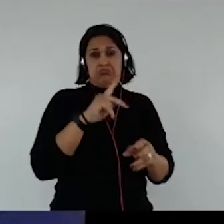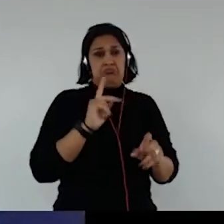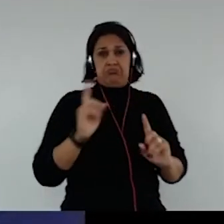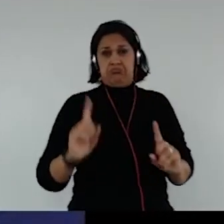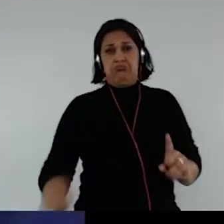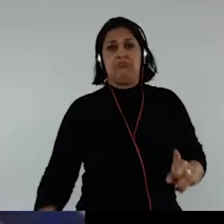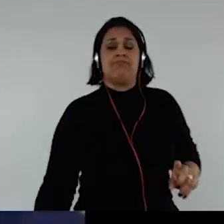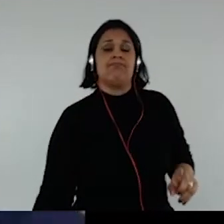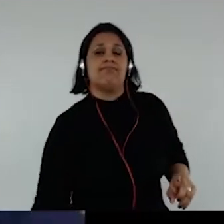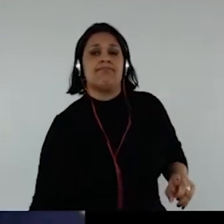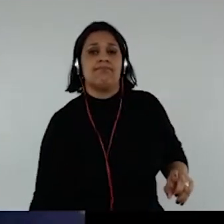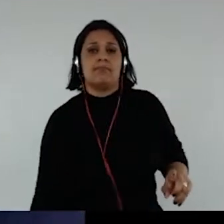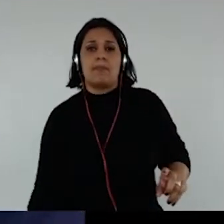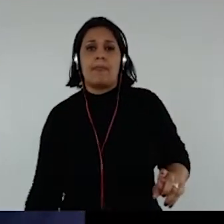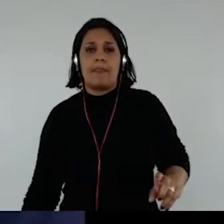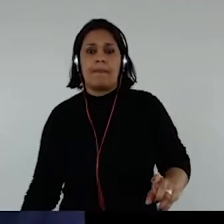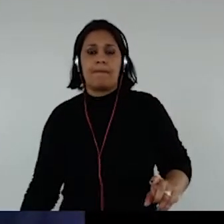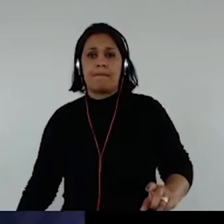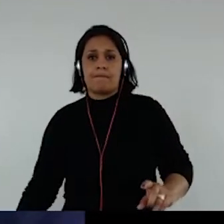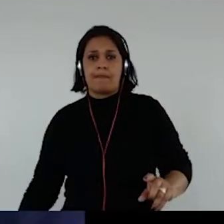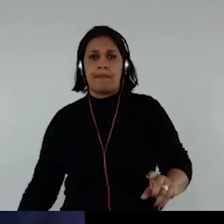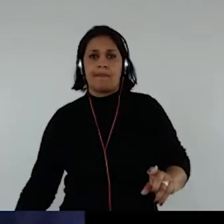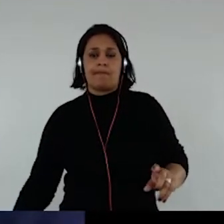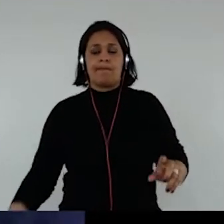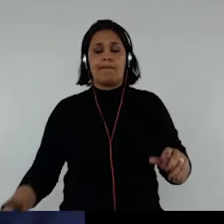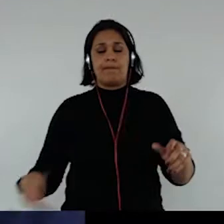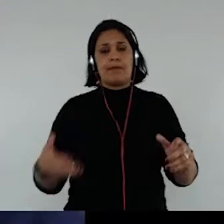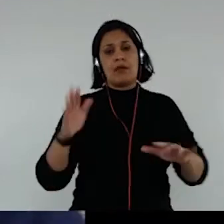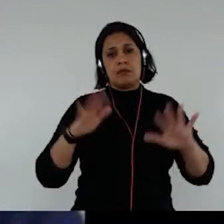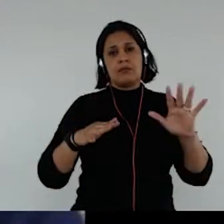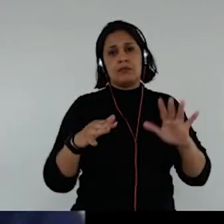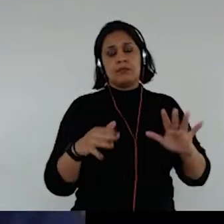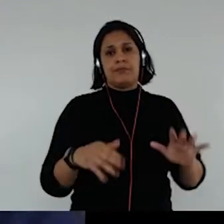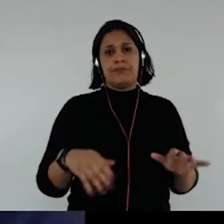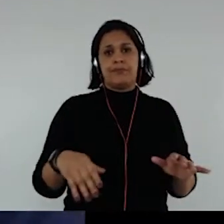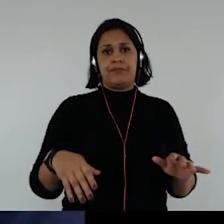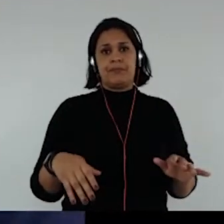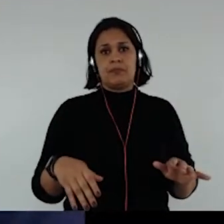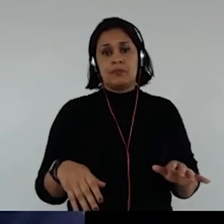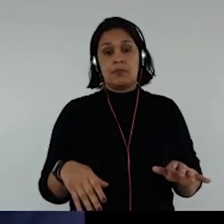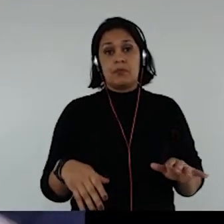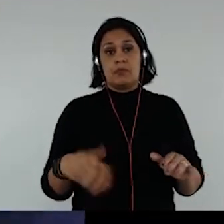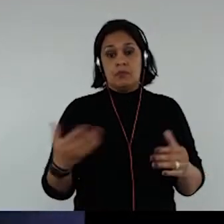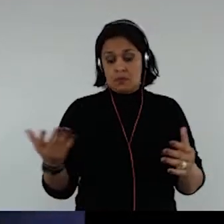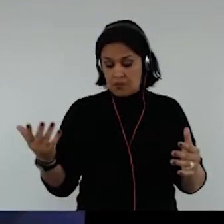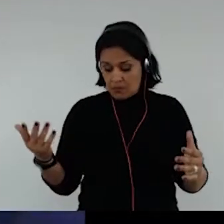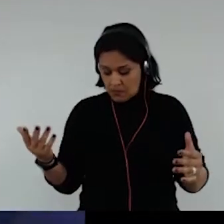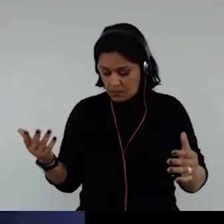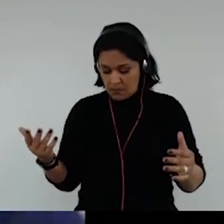contrato que não deveria ser permitido. Então,